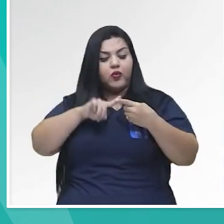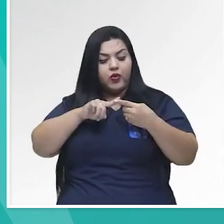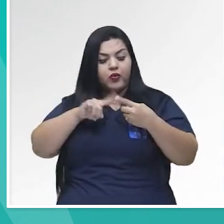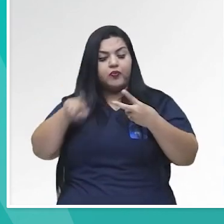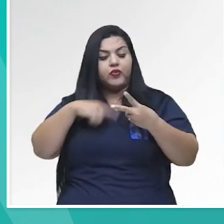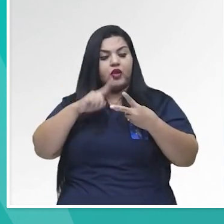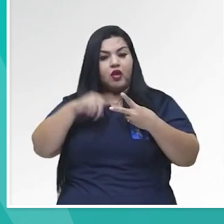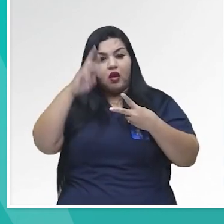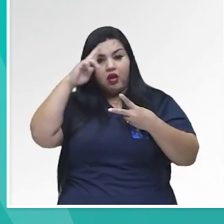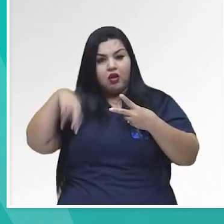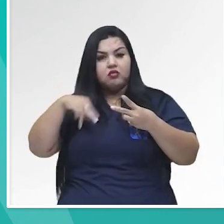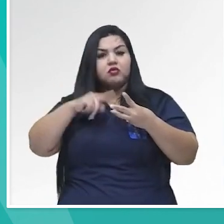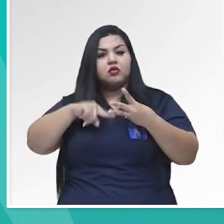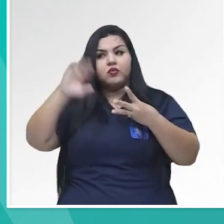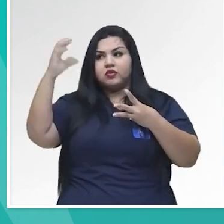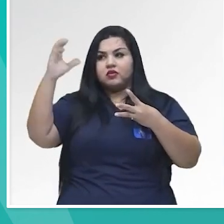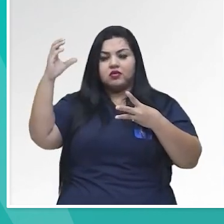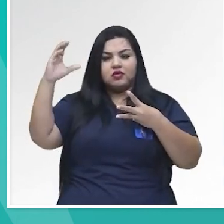e a ciência.